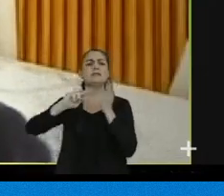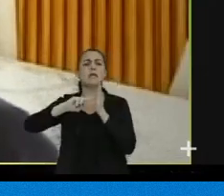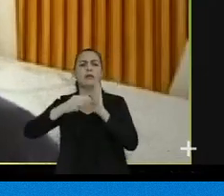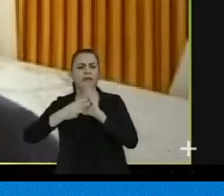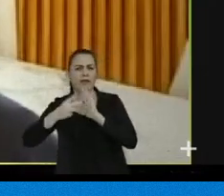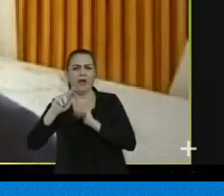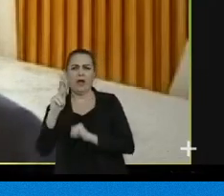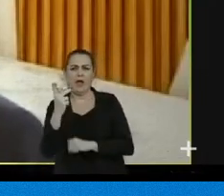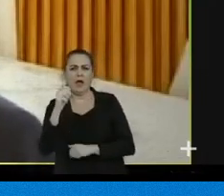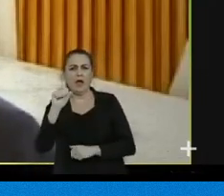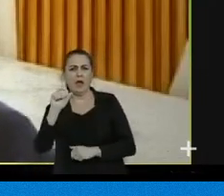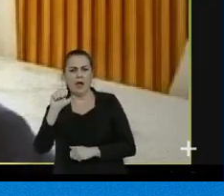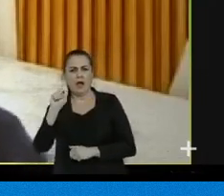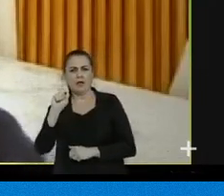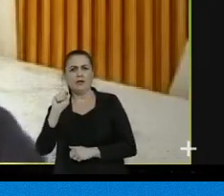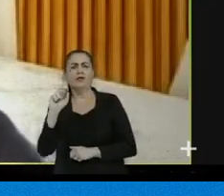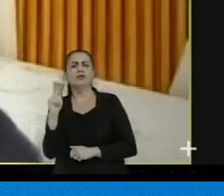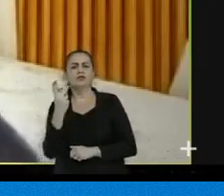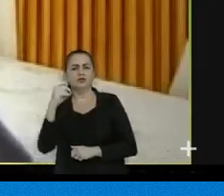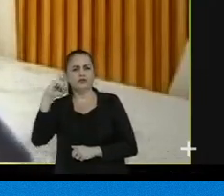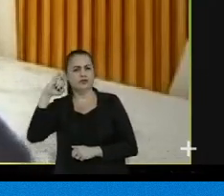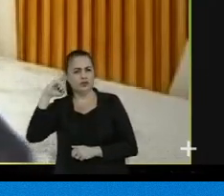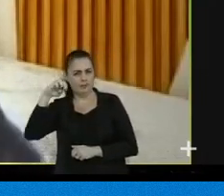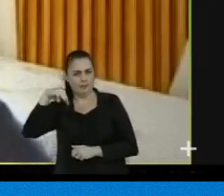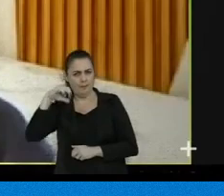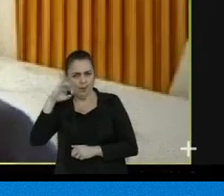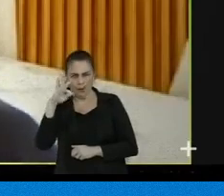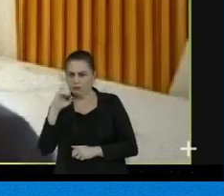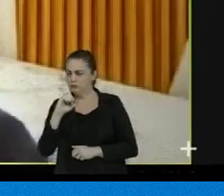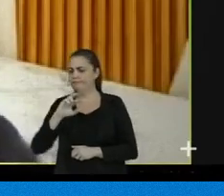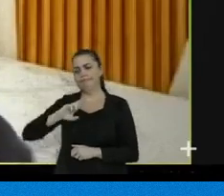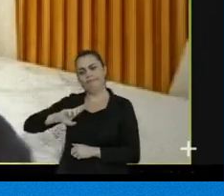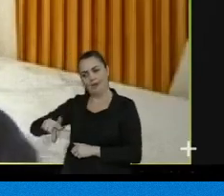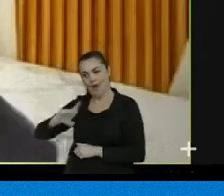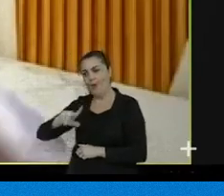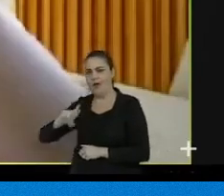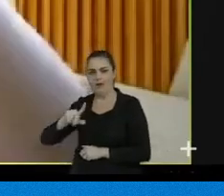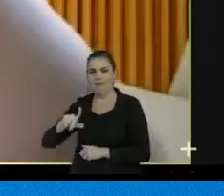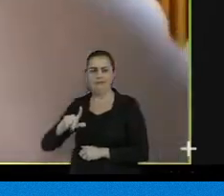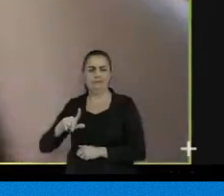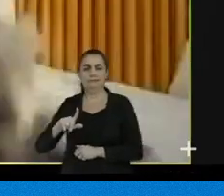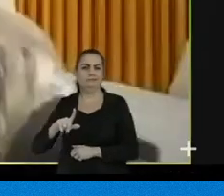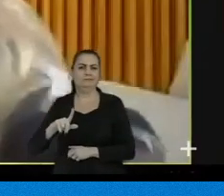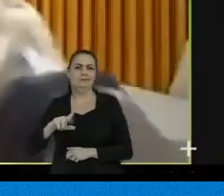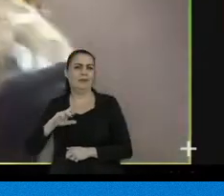todo hipotireoidismo é Hashimoto e nem todo Hashimoto leva a hipotireoidismo.